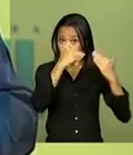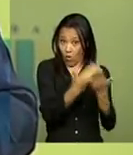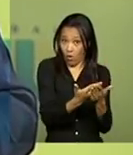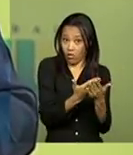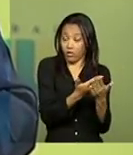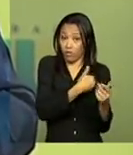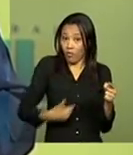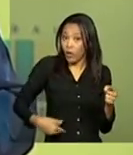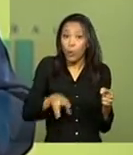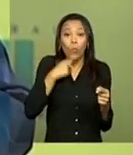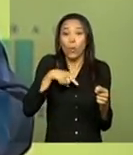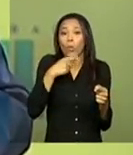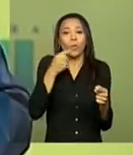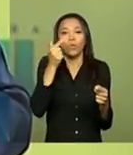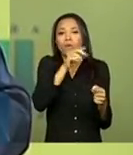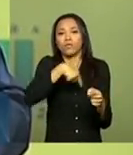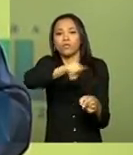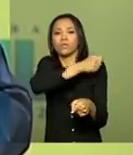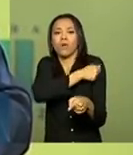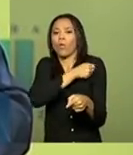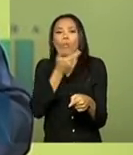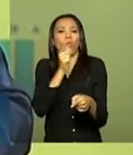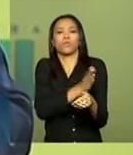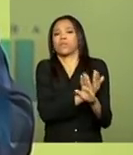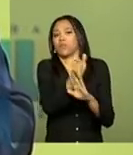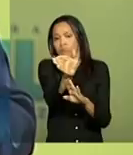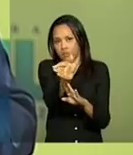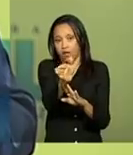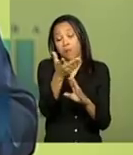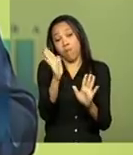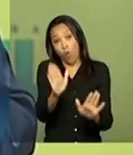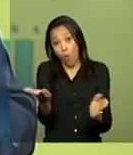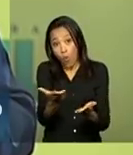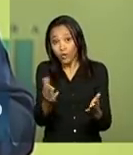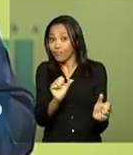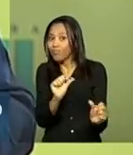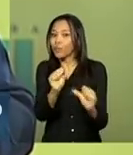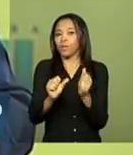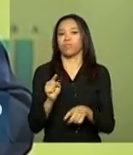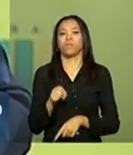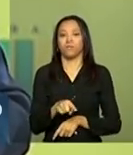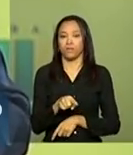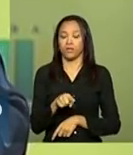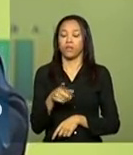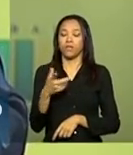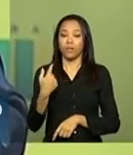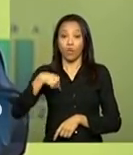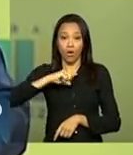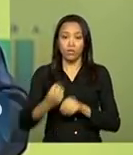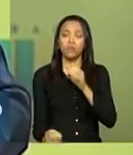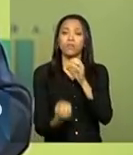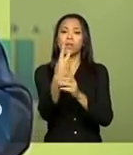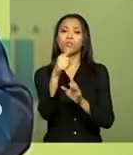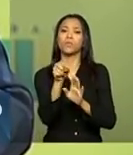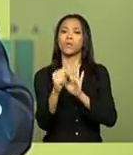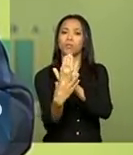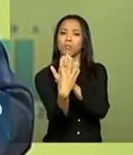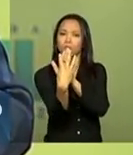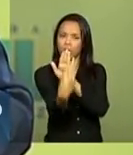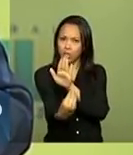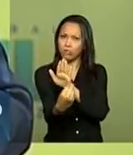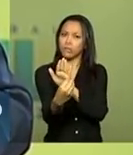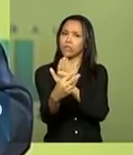nós estamos vendo uma mudança de fisionomia nas nossas universidades federais do país. Criamos esse modelo